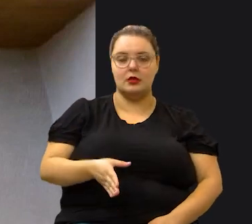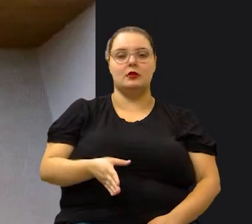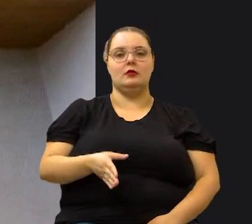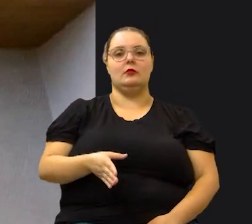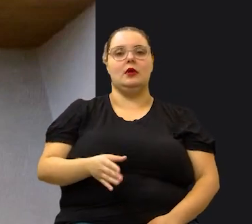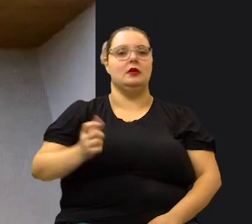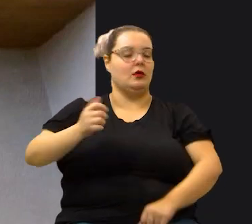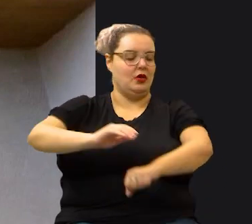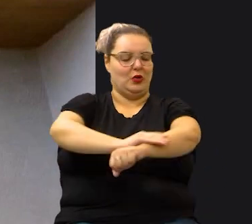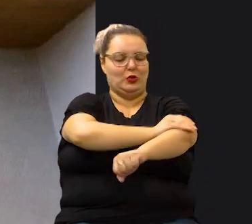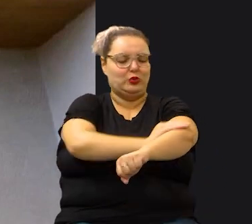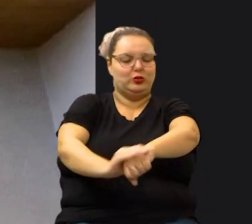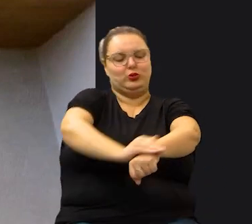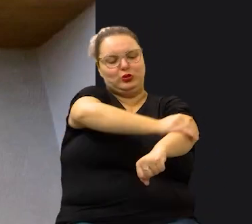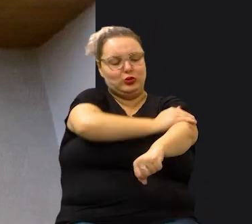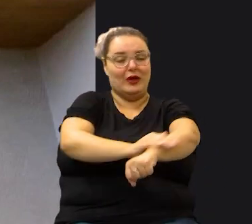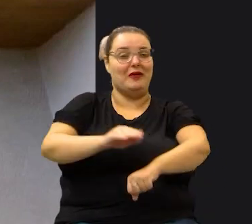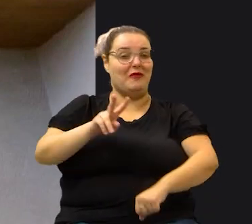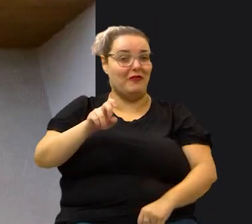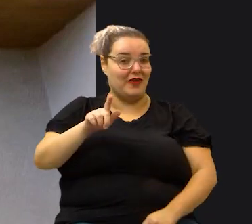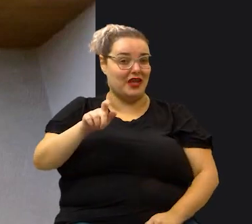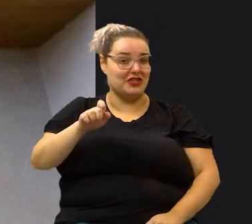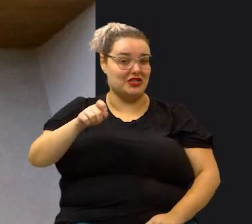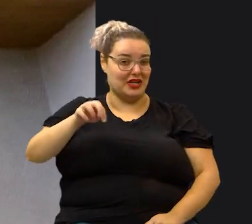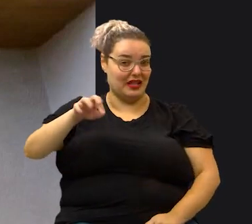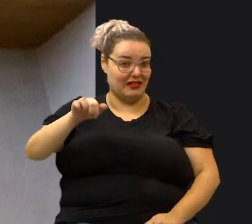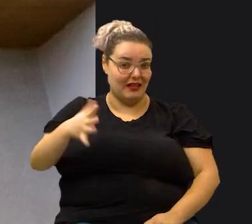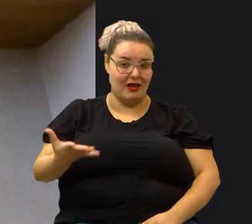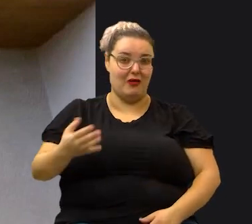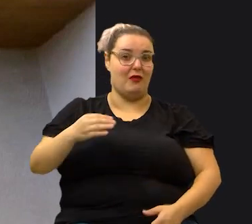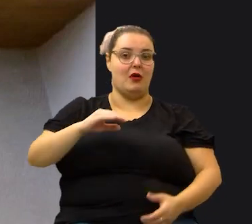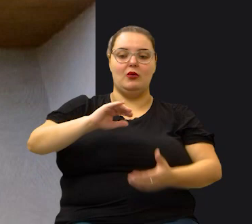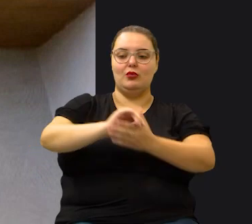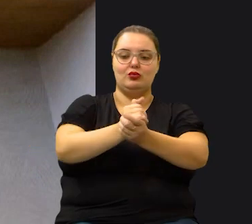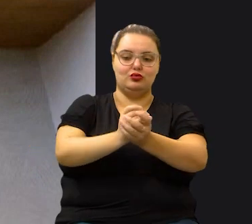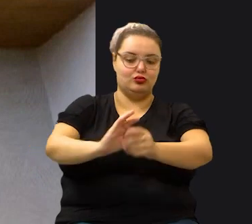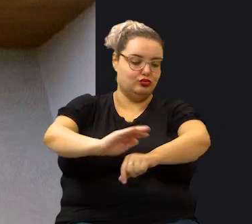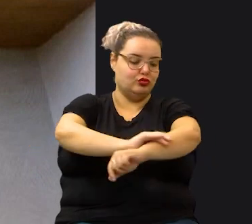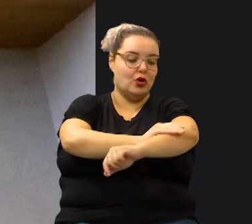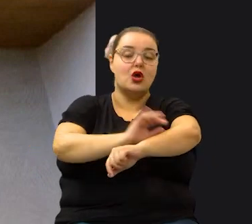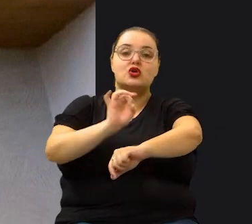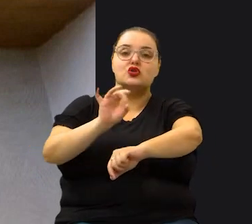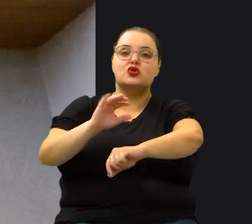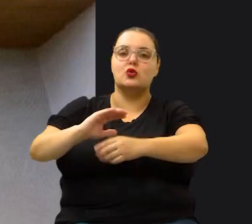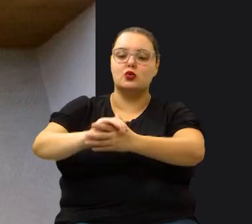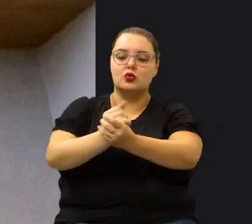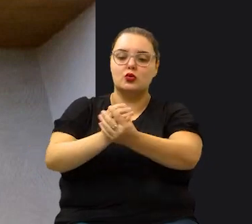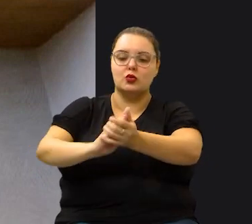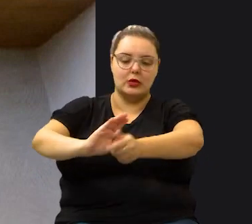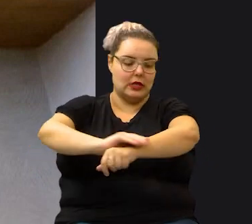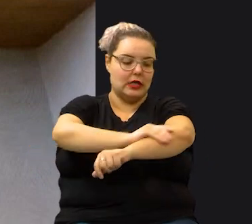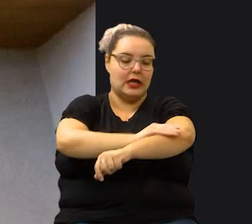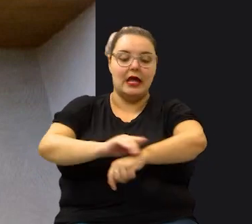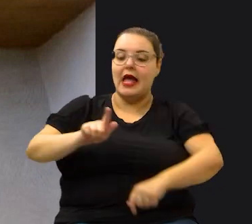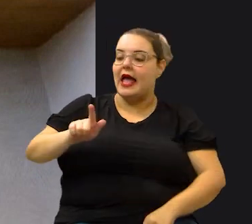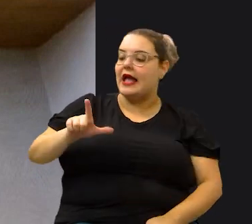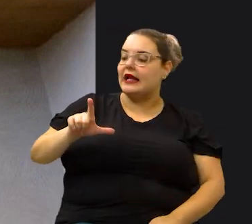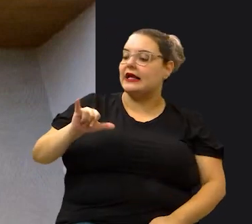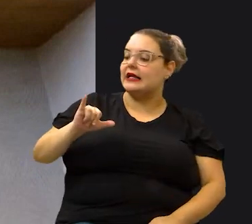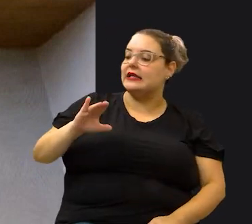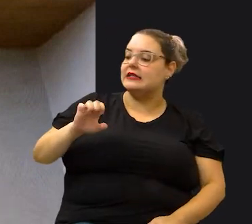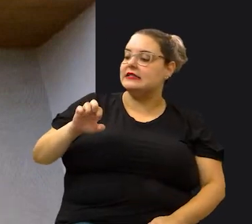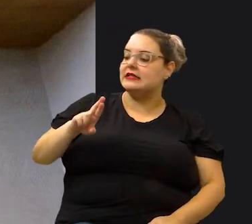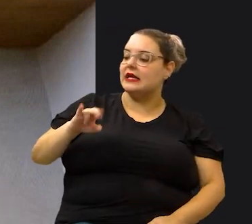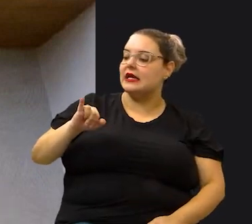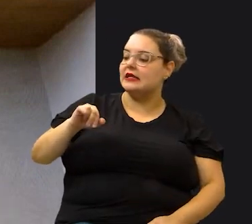sem uso de esponja, sem bucha vegetal, contato direto do sabonete com a pele, dando preferência para sabonetes glicerinados e